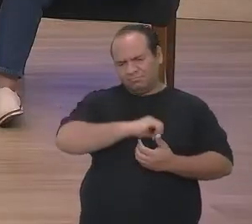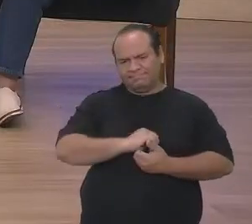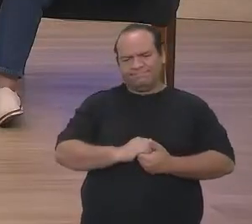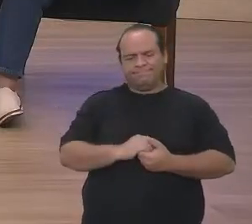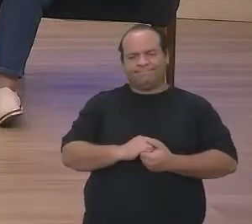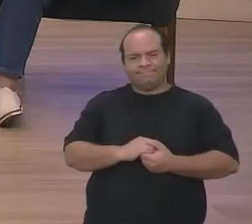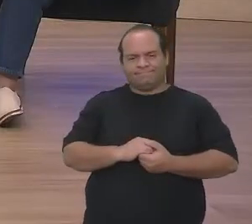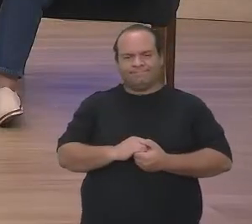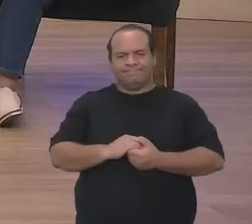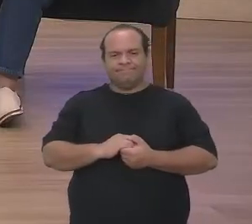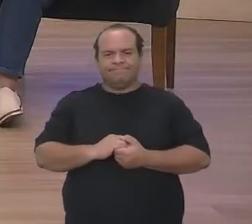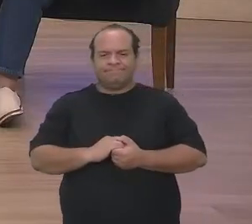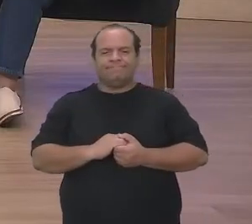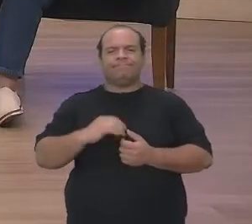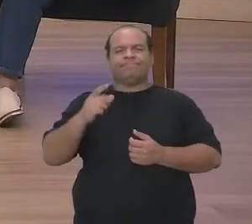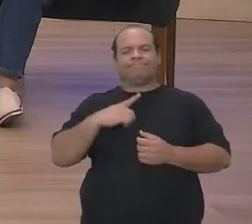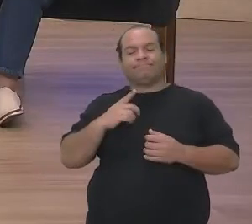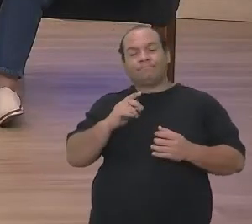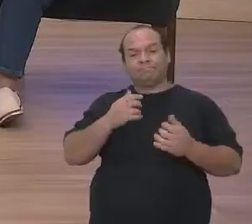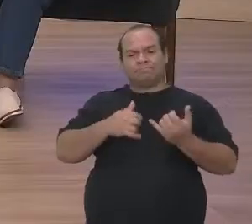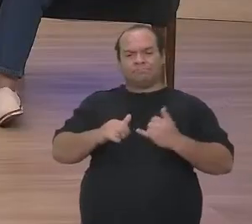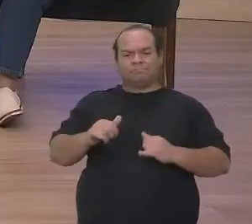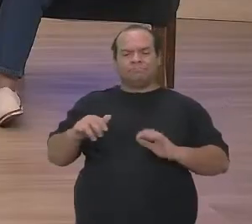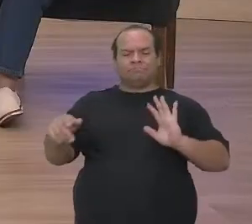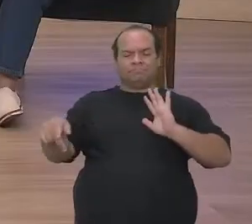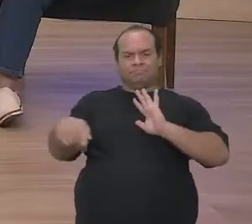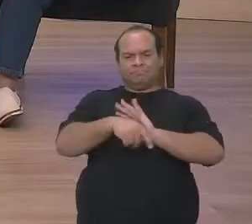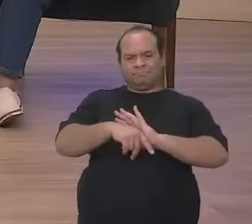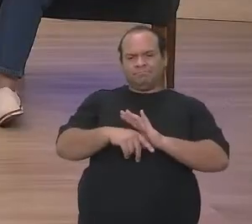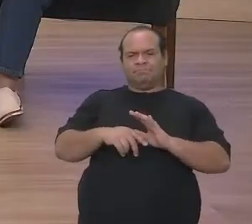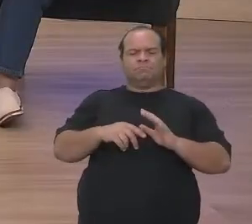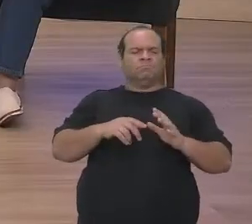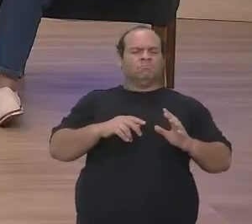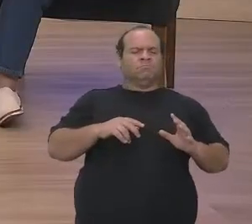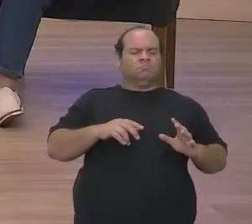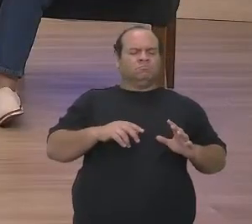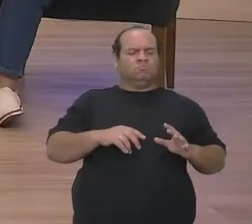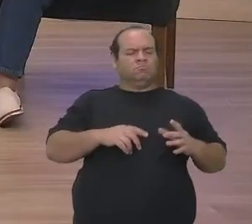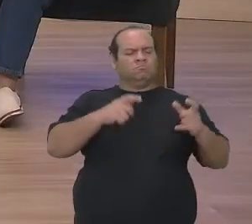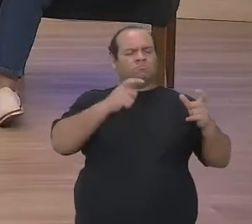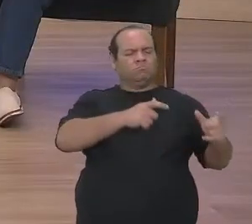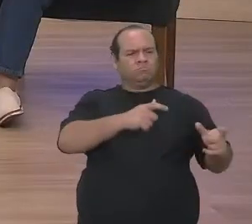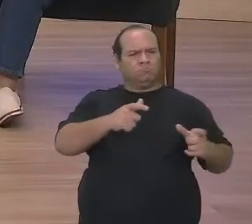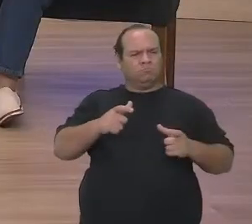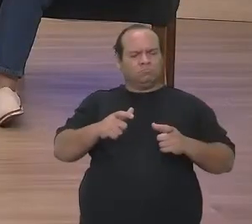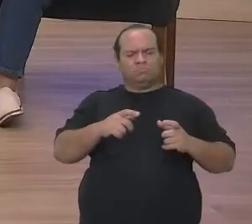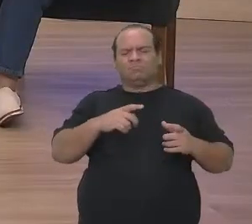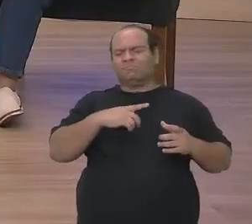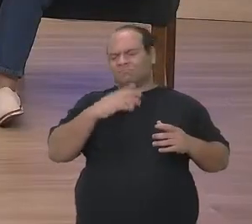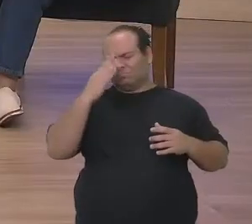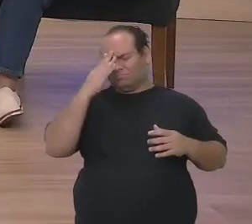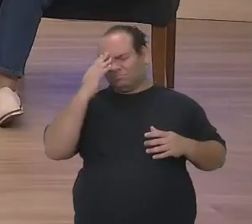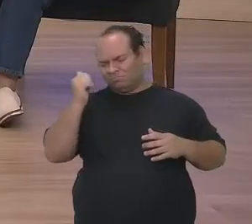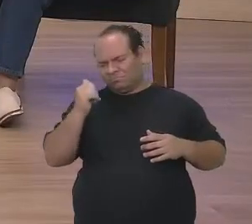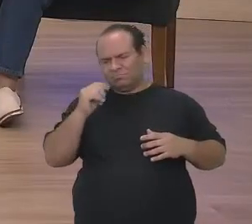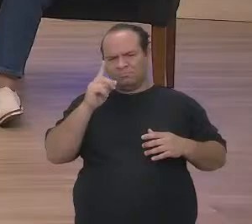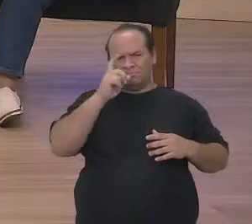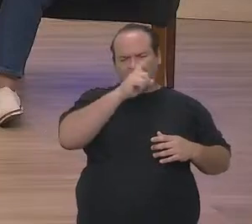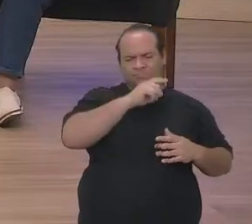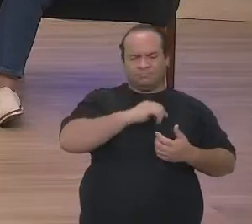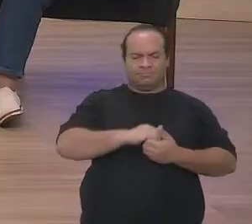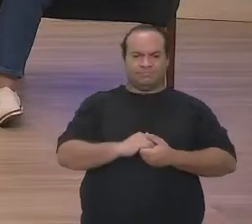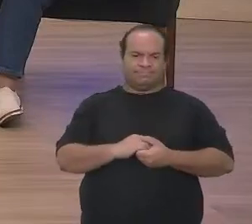com a nossa energia, como você trouxe na matriz, bem à frente, mas ainda é um desafio passar